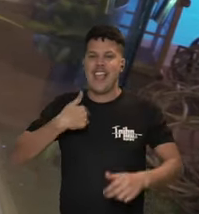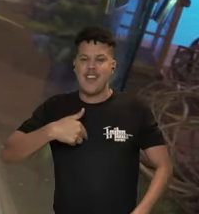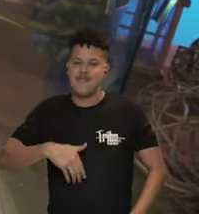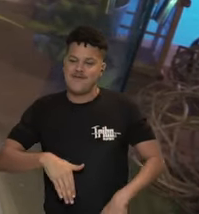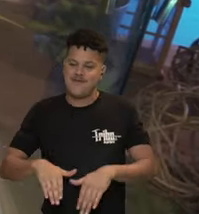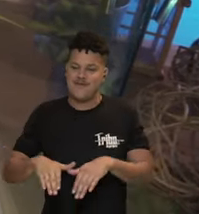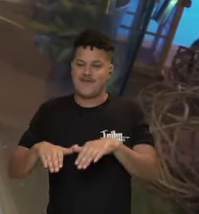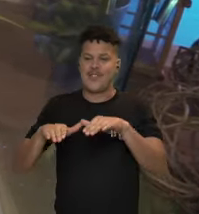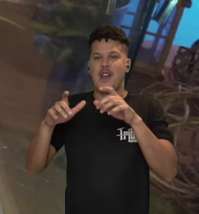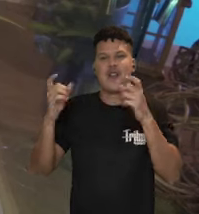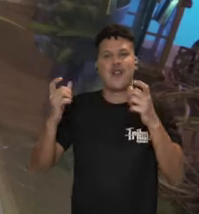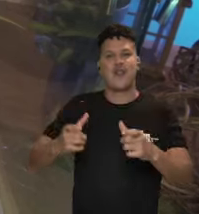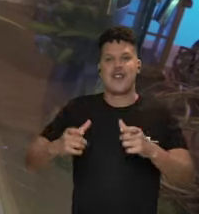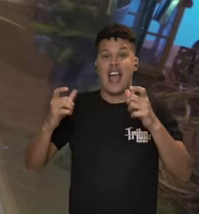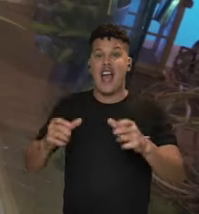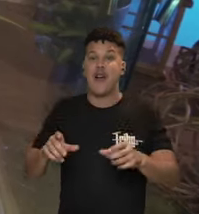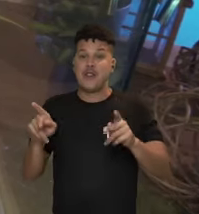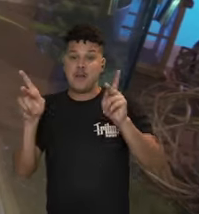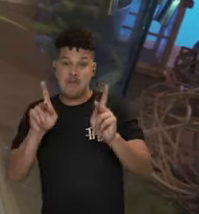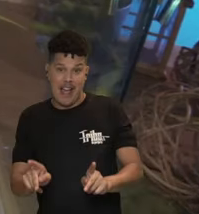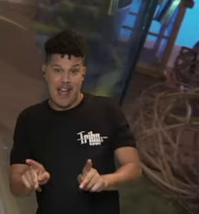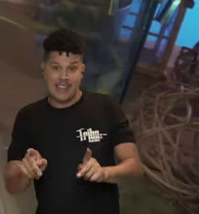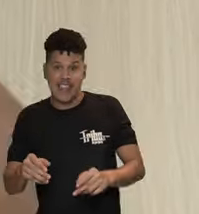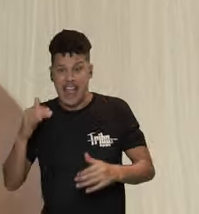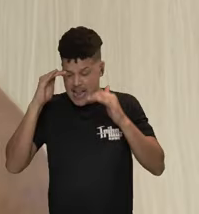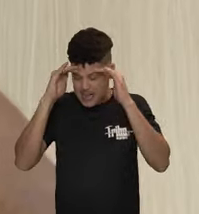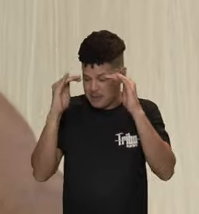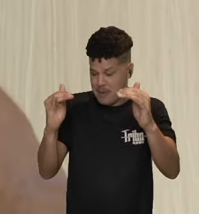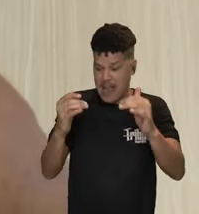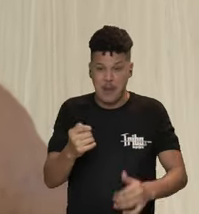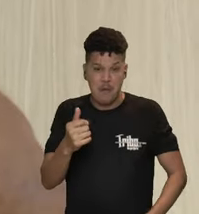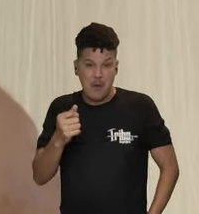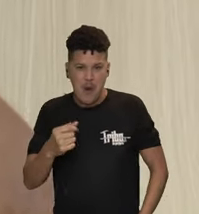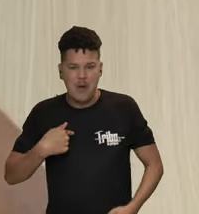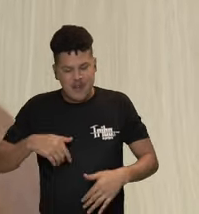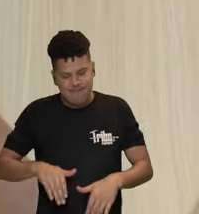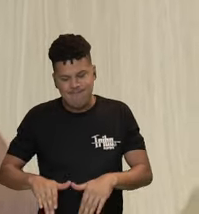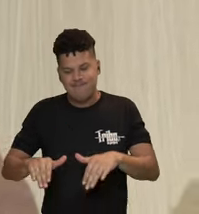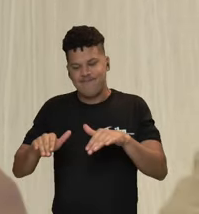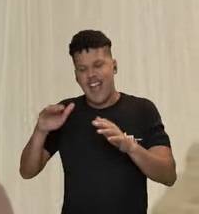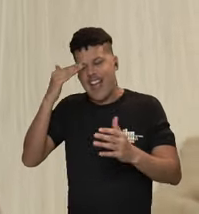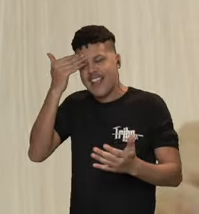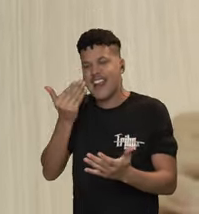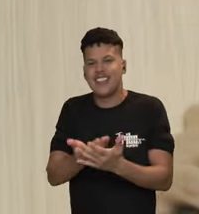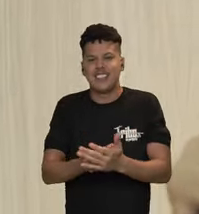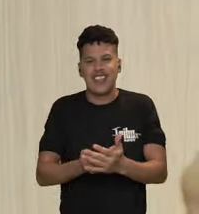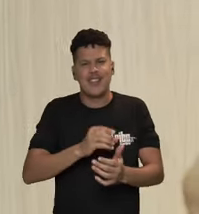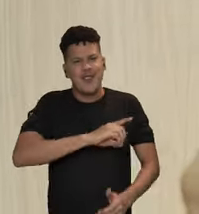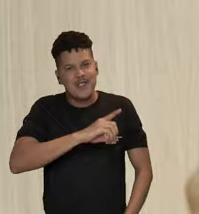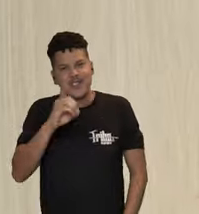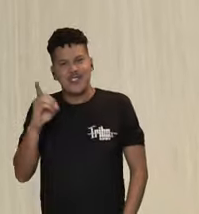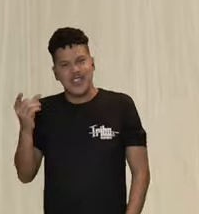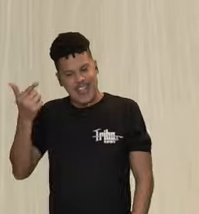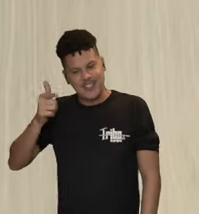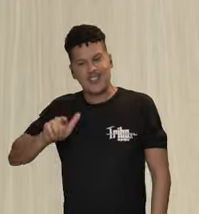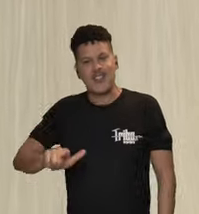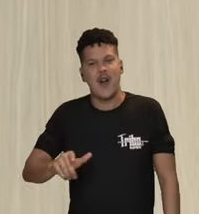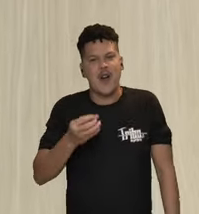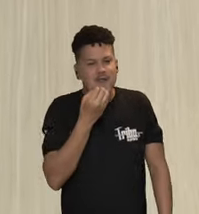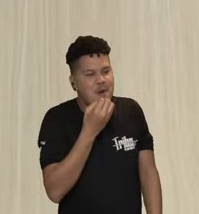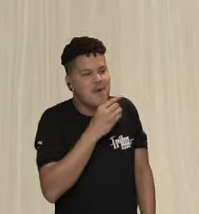de paz. Respeito é pouco, mas foi lá que fiz meu pé. Se acredito num dia novo por nada. Bom